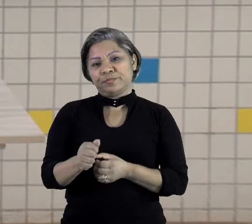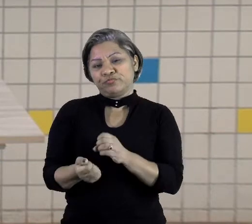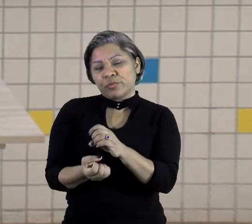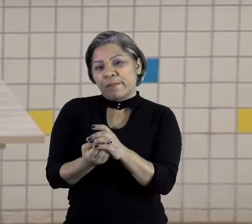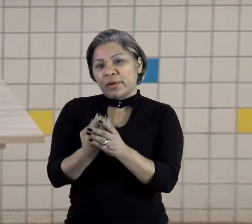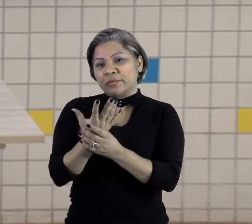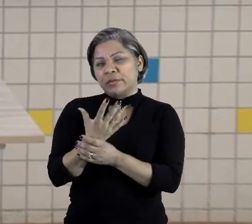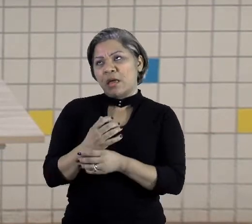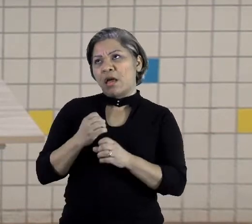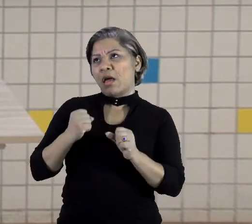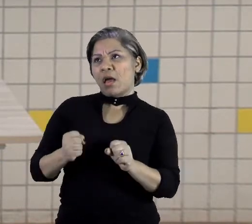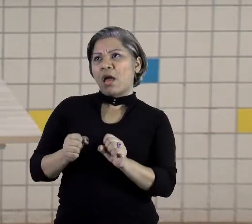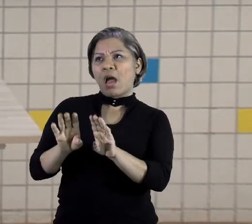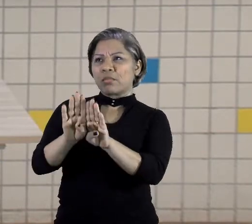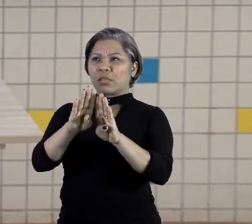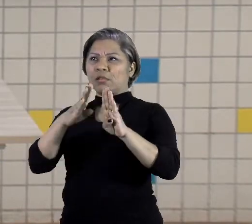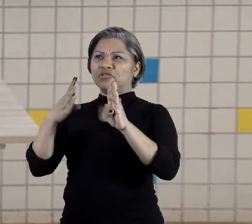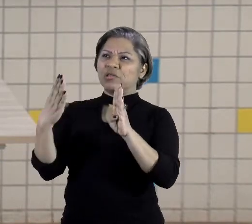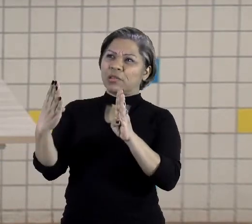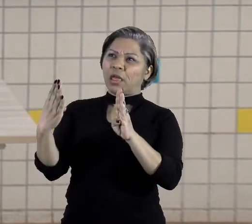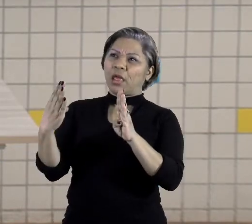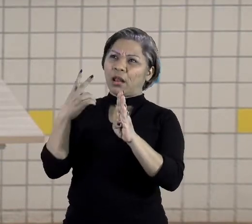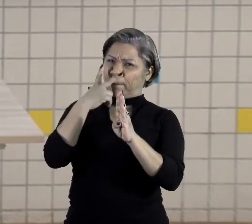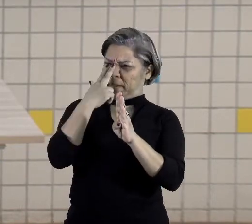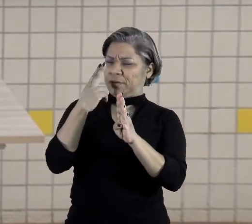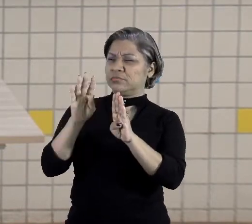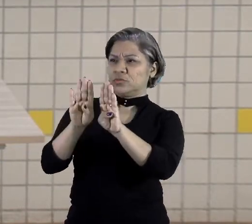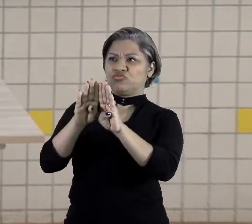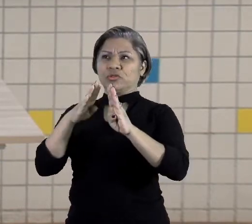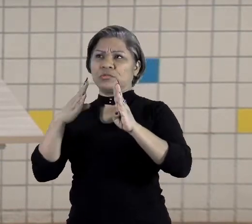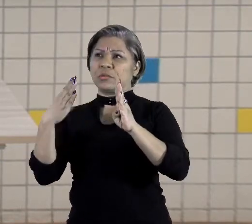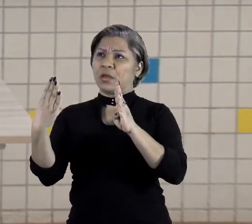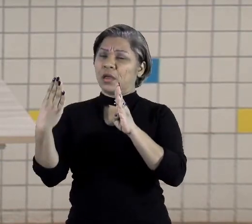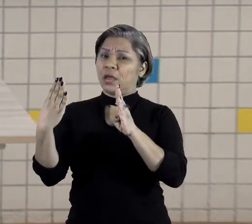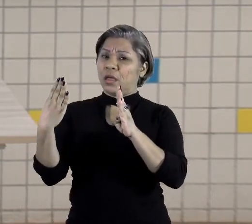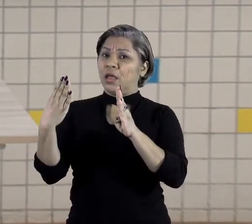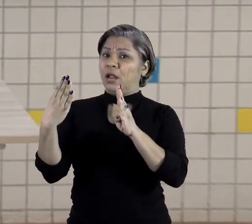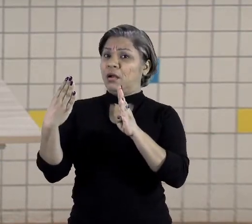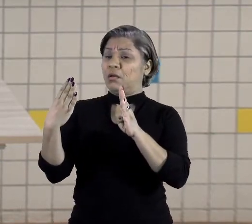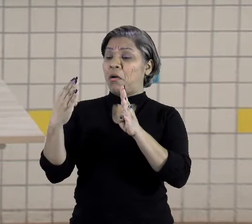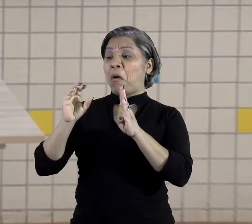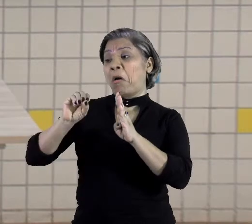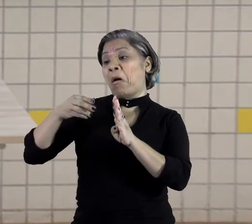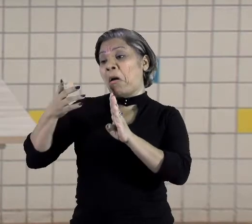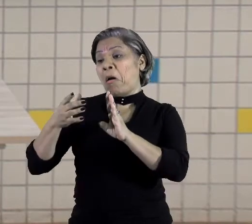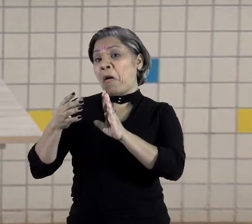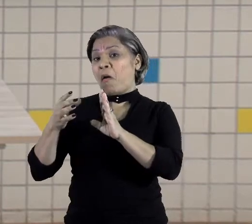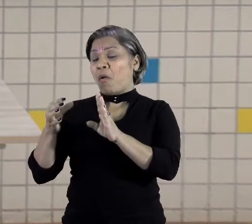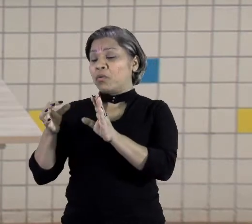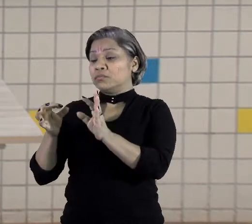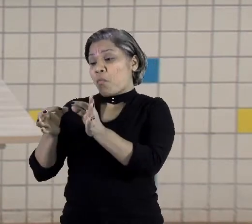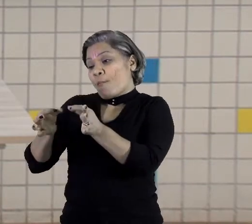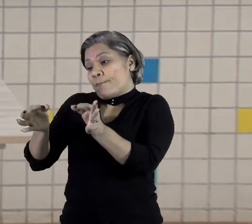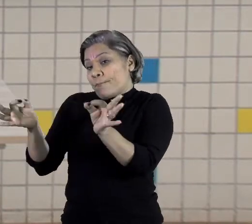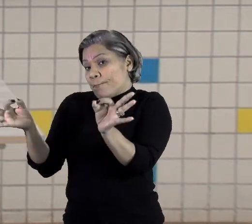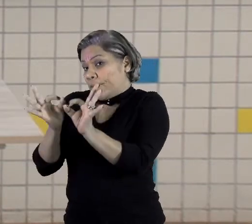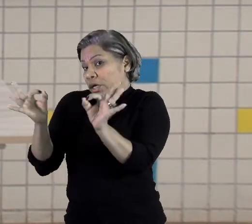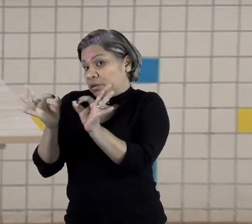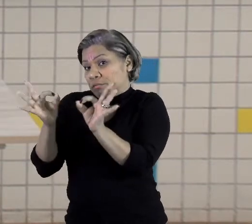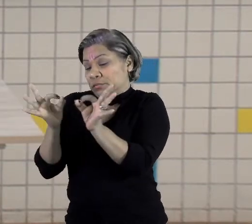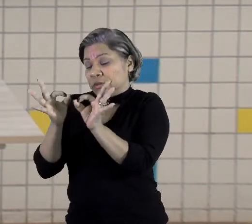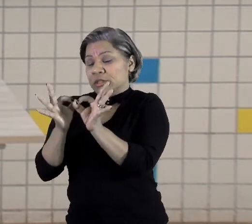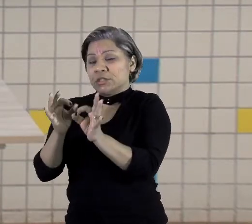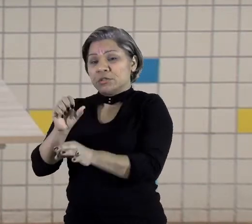na janela? Porque se não tiver na janela, vai estar no vazio sanitário, e não pode no período do vazio sanitário. O